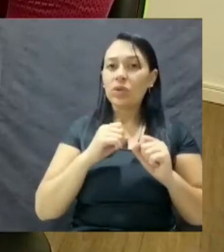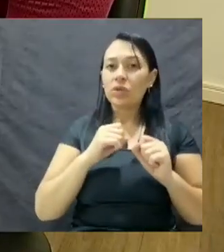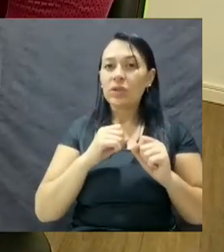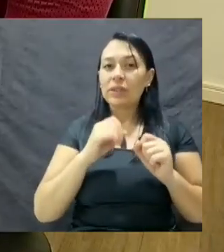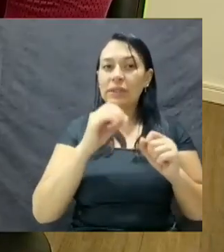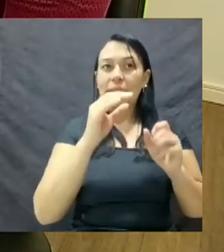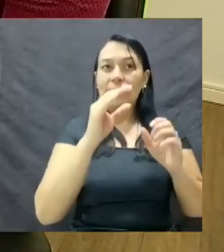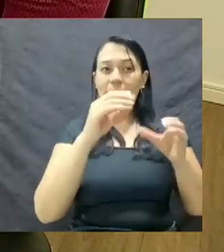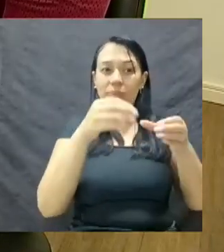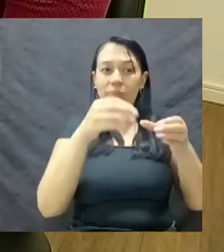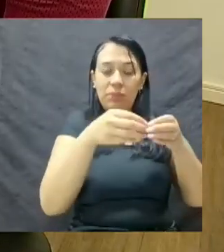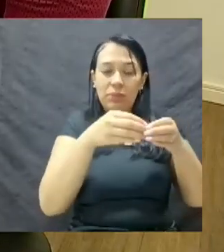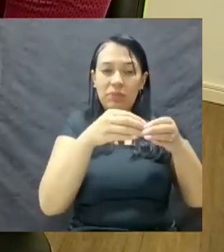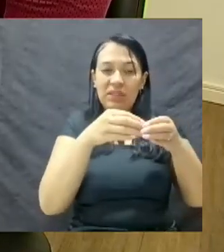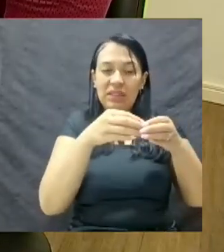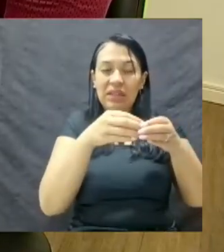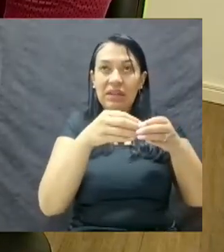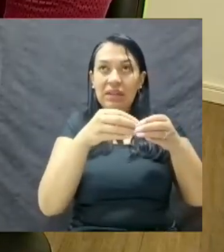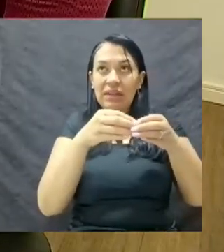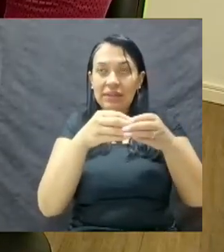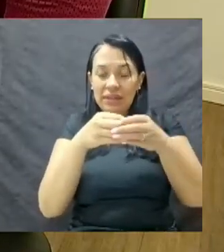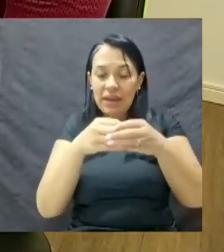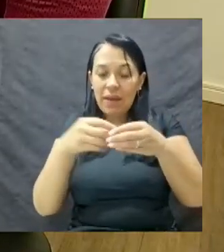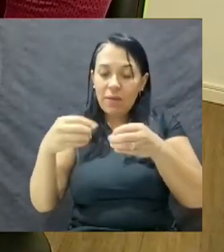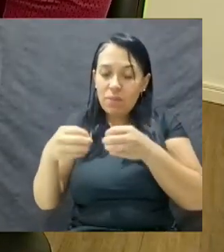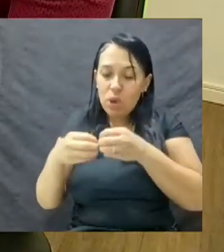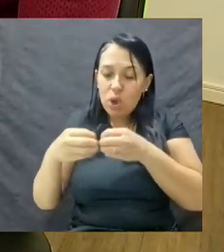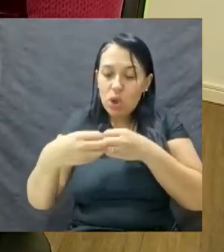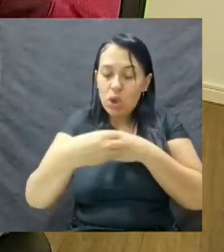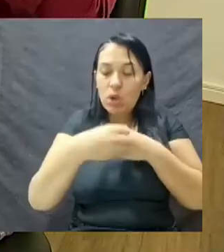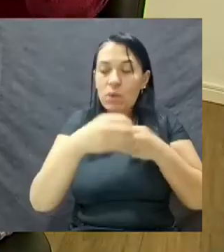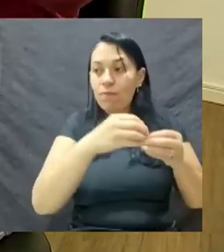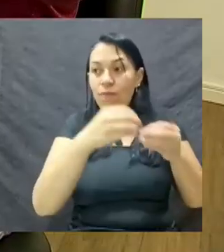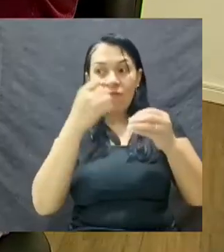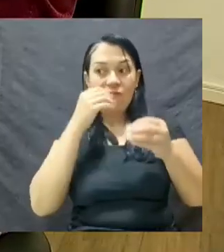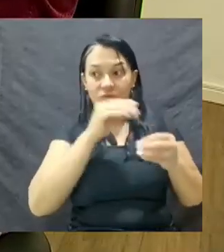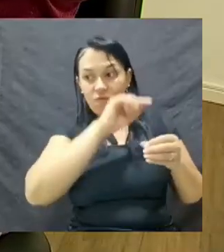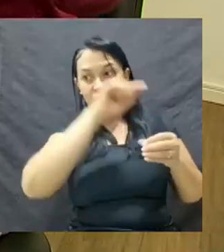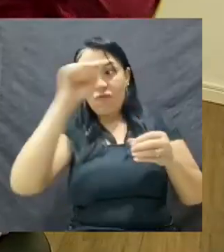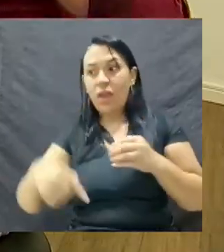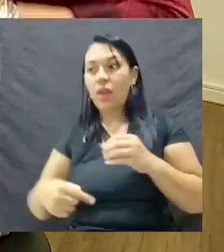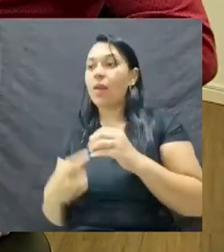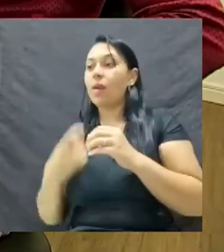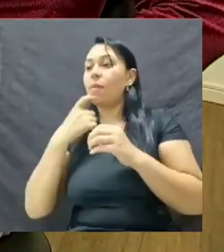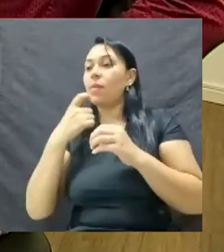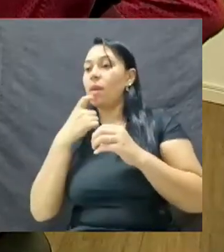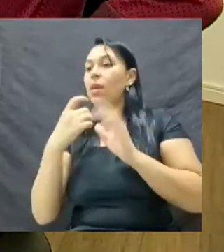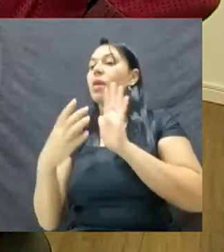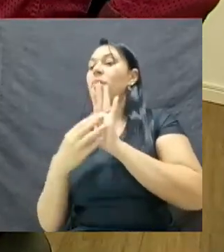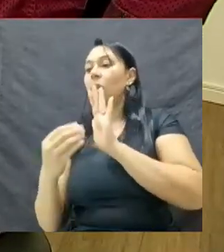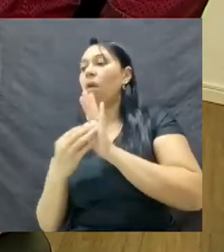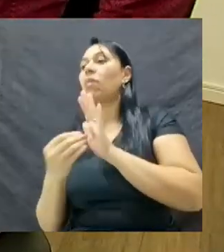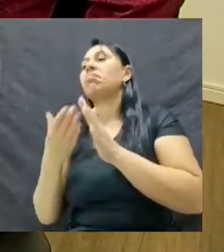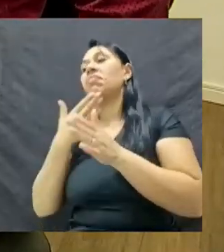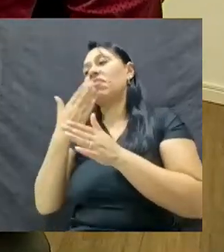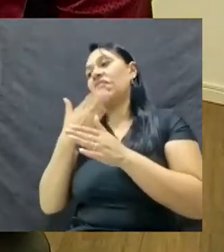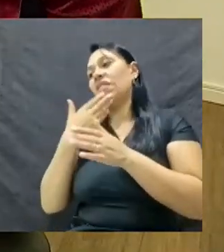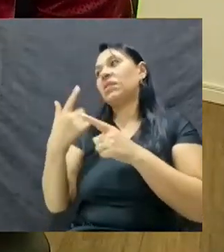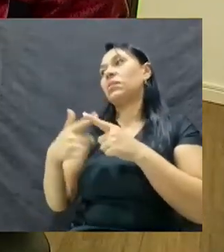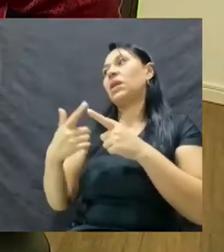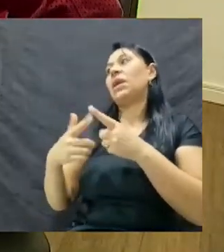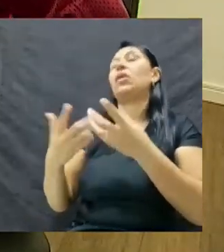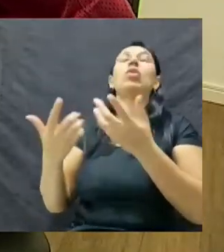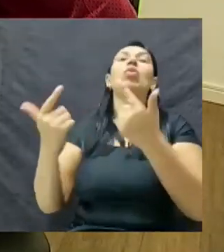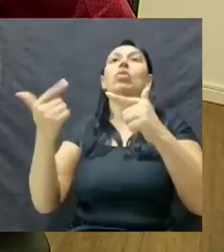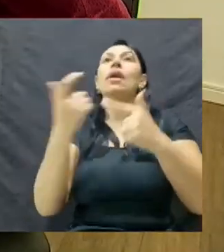espelhar aqui. Para ela, se ela tiver todos os aparatos, vai ser fácil, por conta que não tem a demanda da cidade de Campinas, né, uma